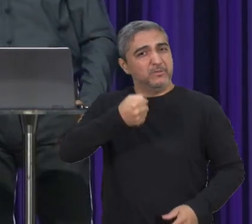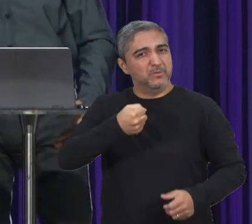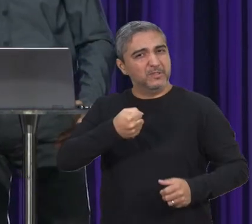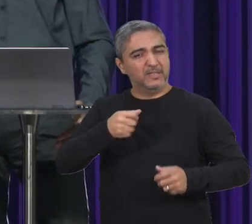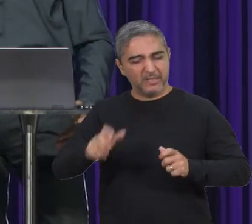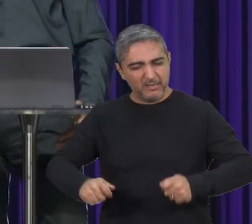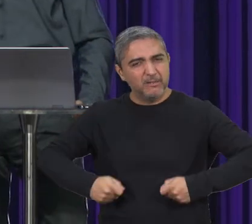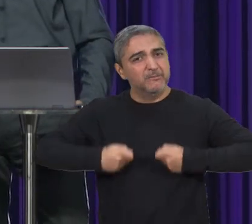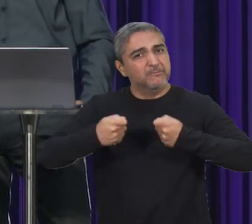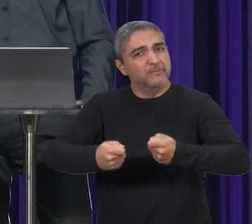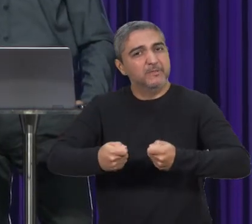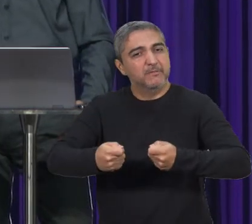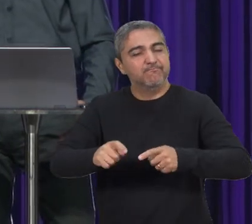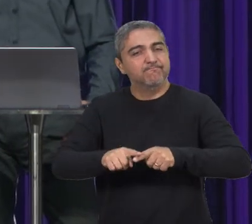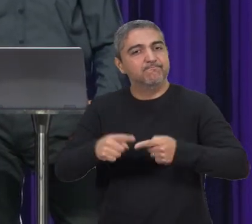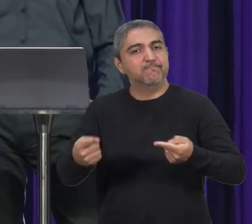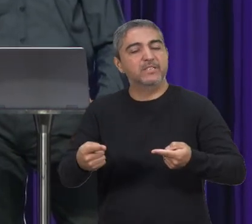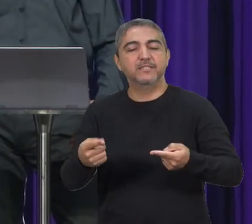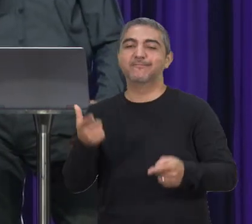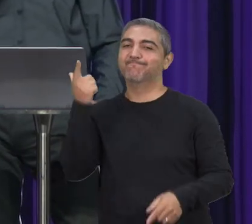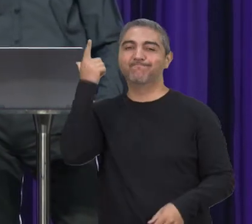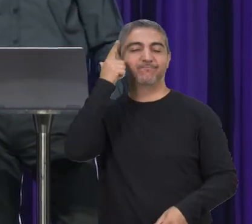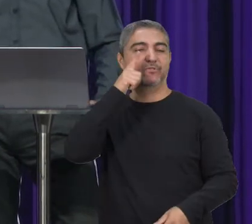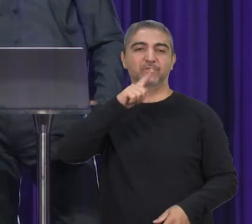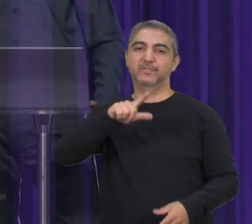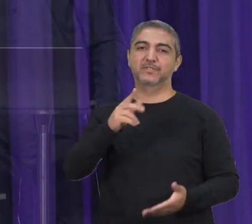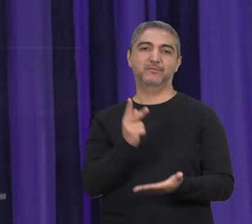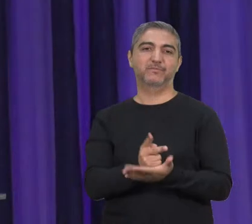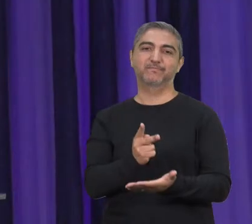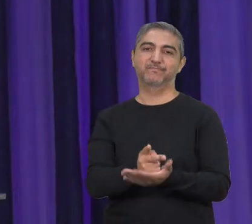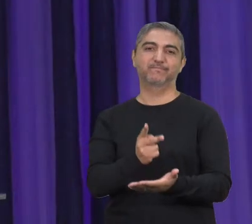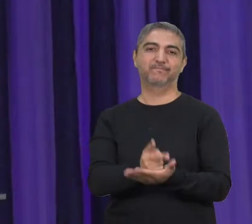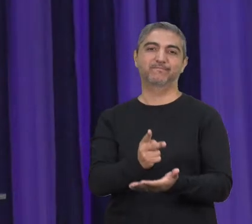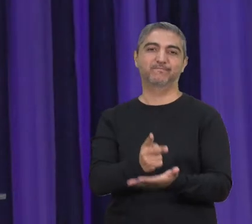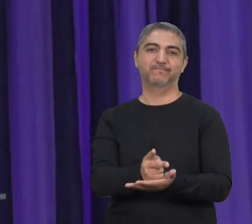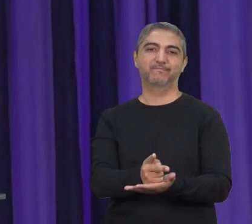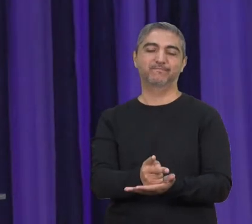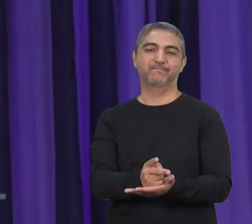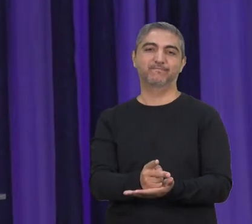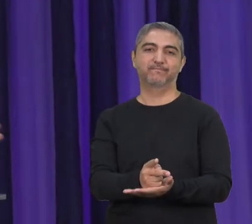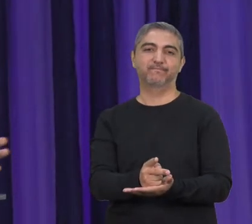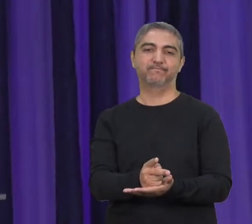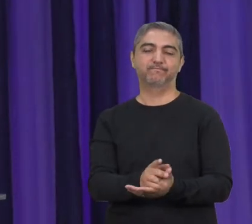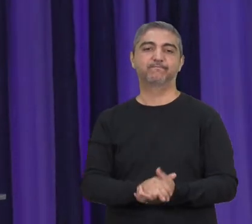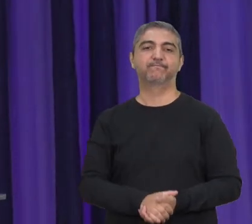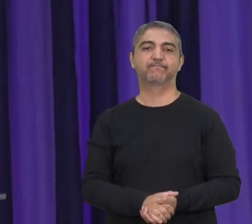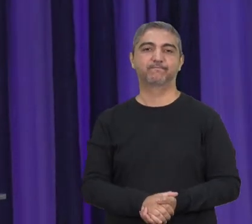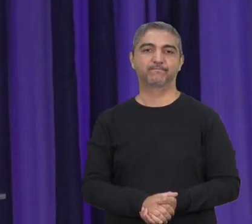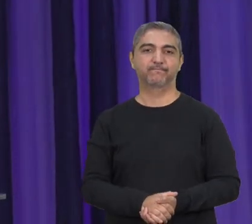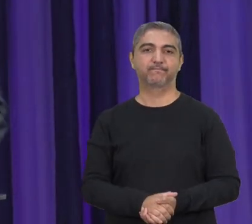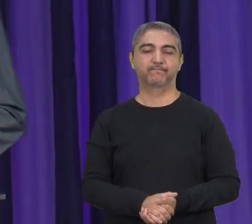nós não conseguimos fazer isso pelo nosso próprio esforço.